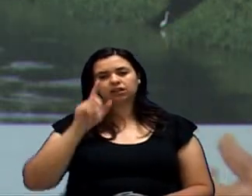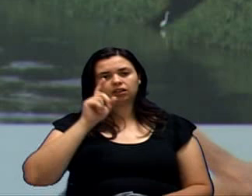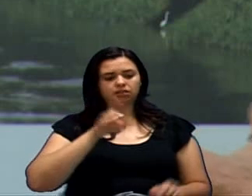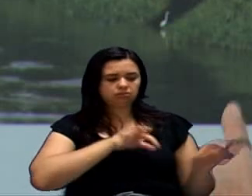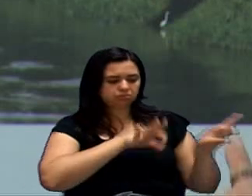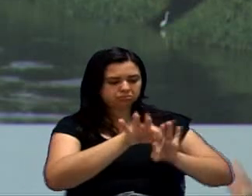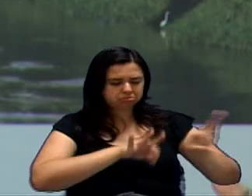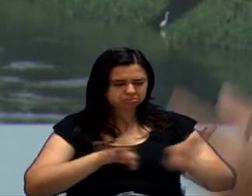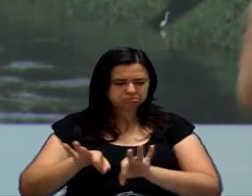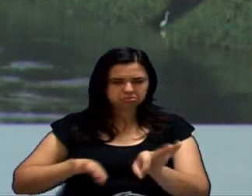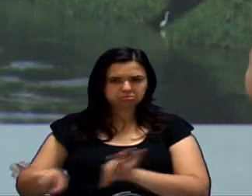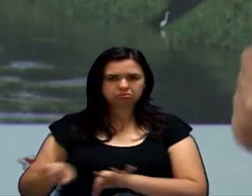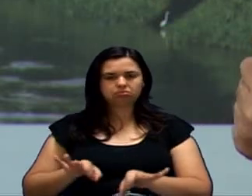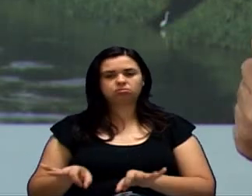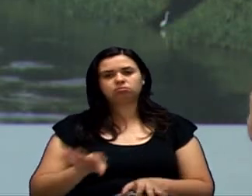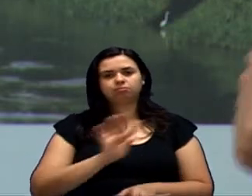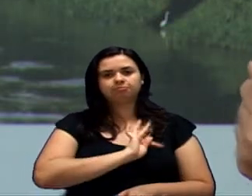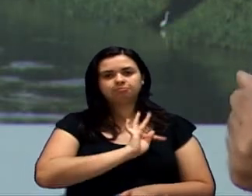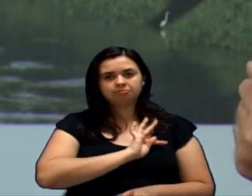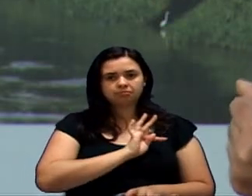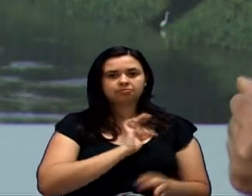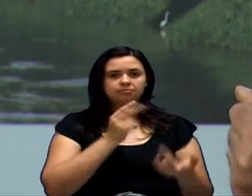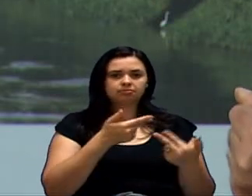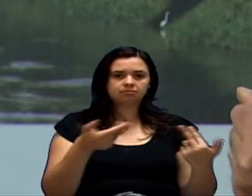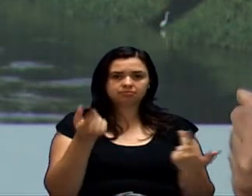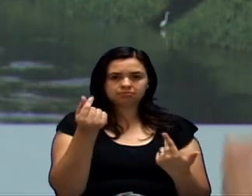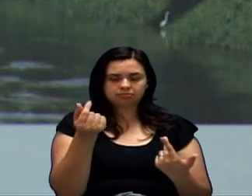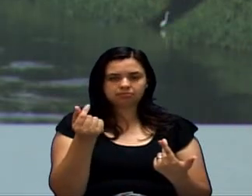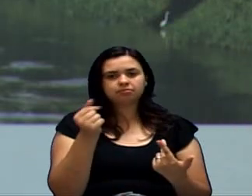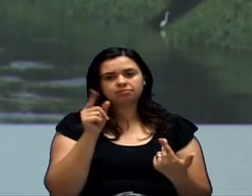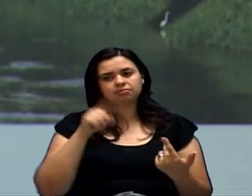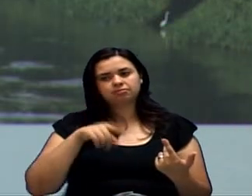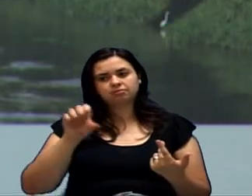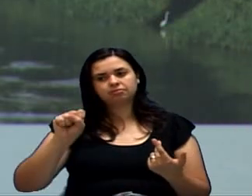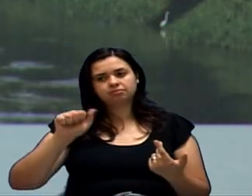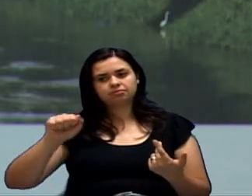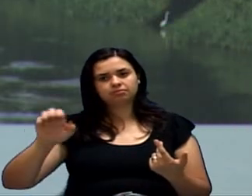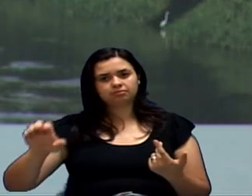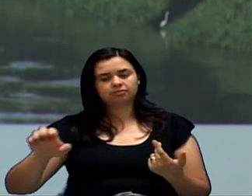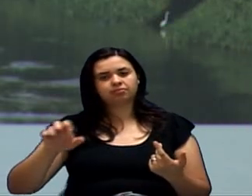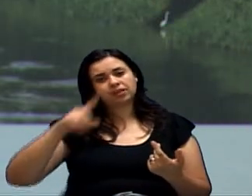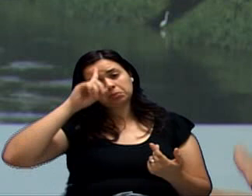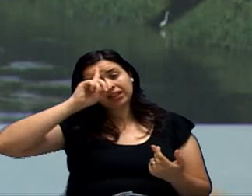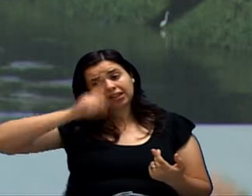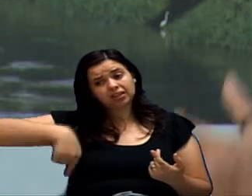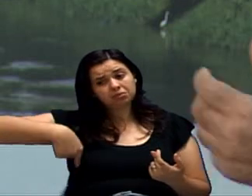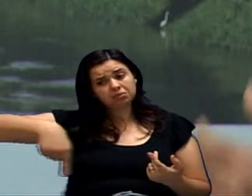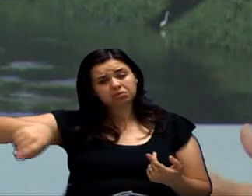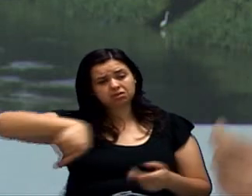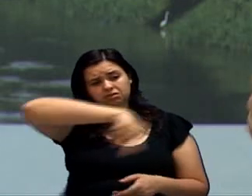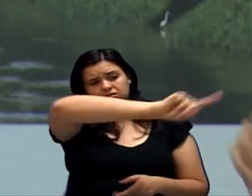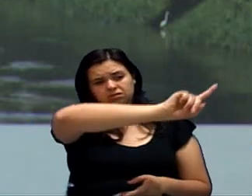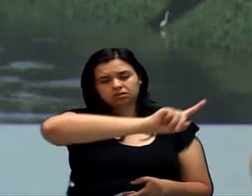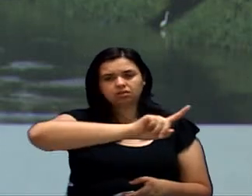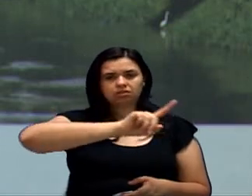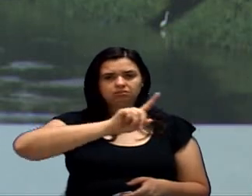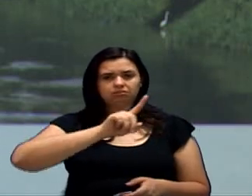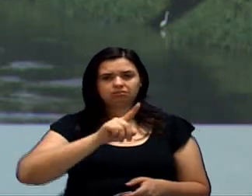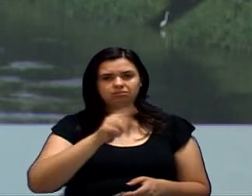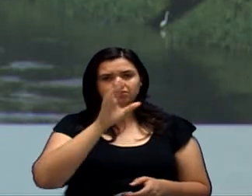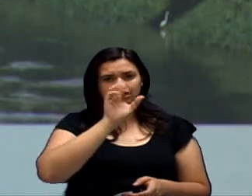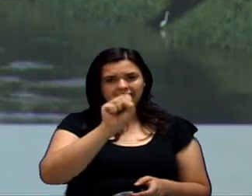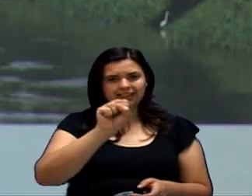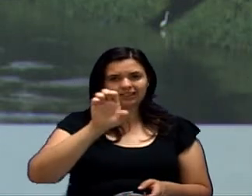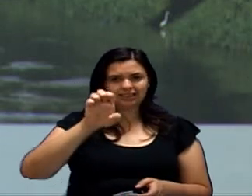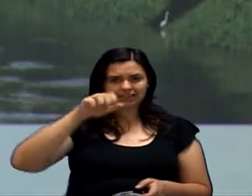técnico, tem estrutura e tem recursos financeiros para isso. Não, sim, eu falei, parou, então tem que cobrar